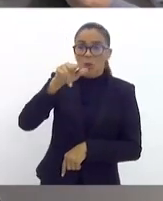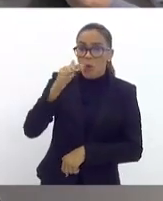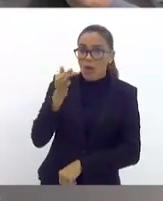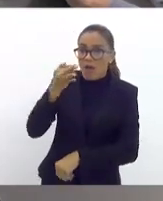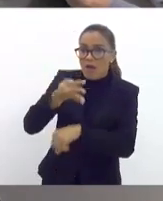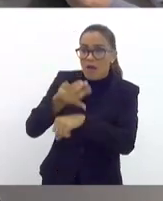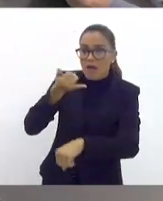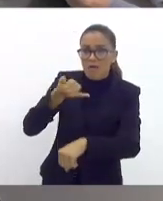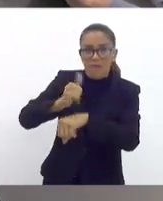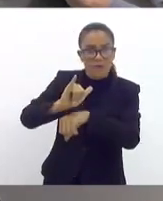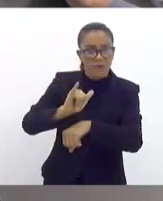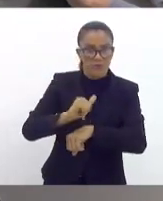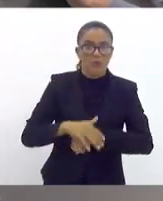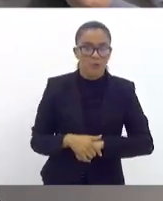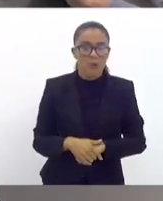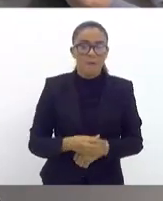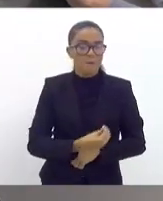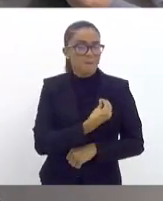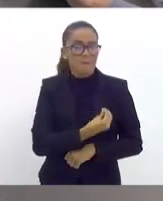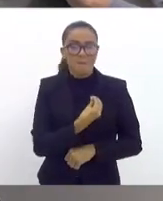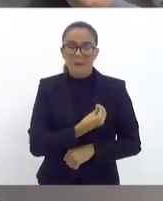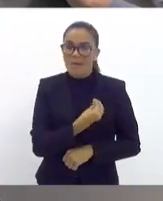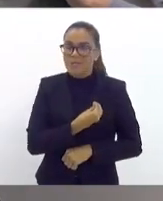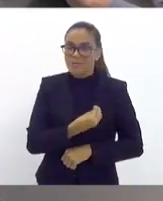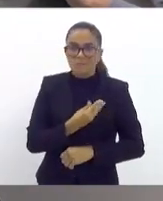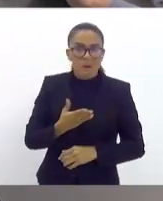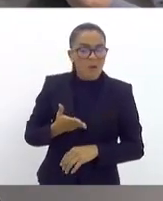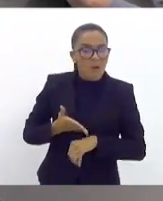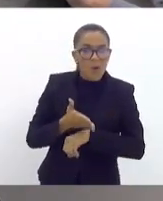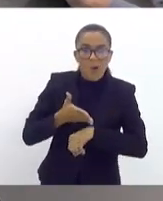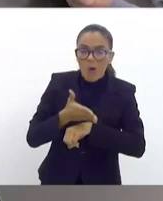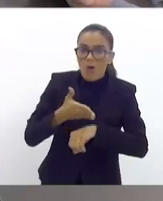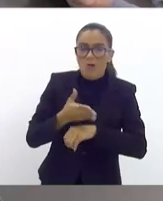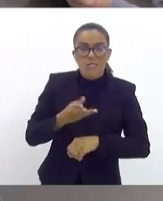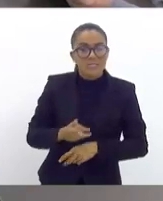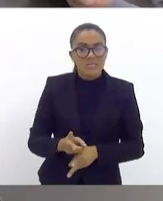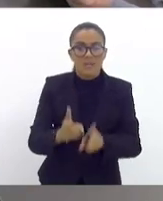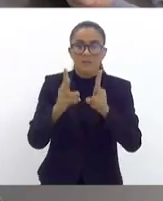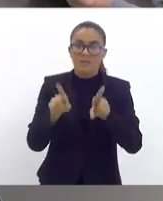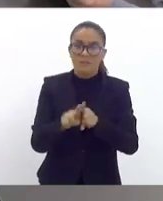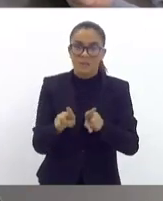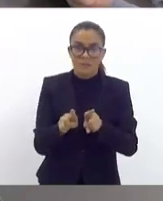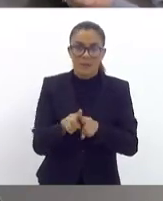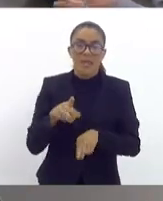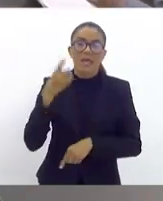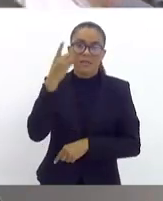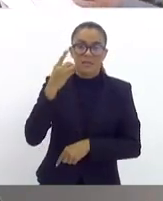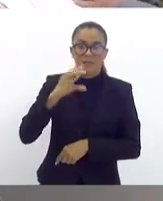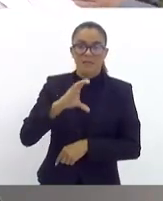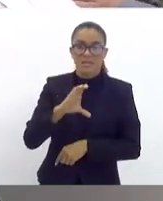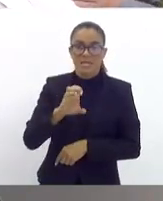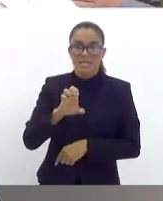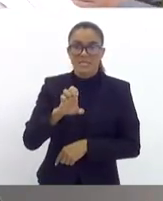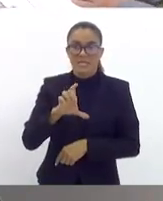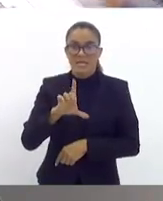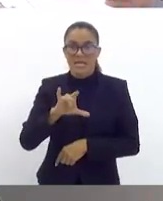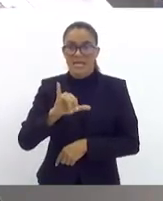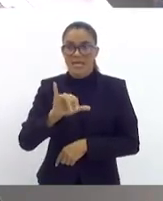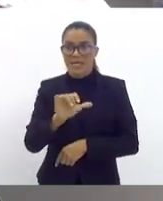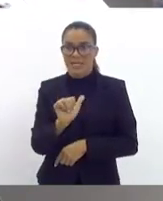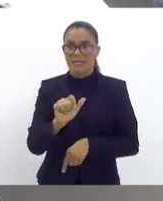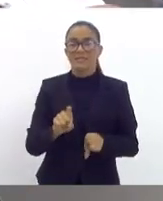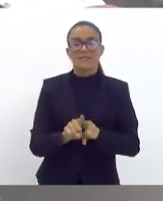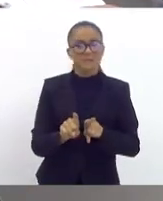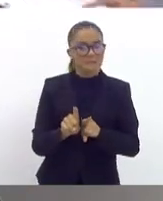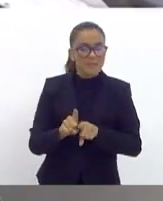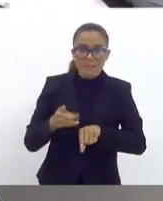nenhuma sessão então participaram em todos os momentos como titulares assim como a deputada Célia sempre presente a todas as seções seja